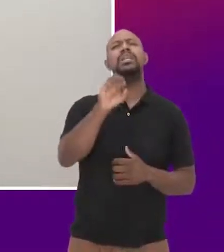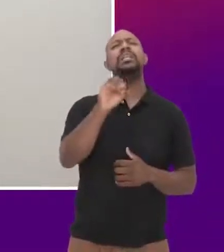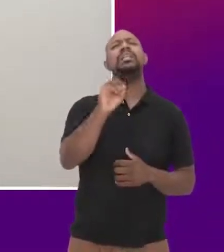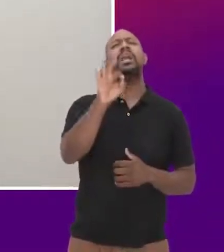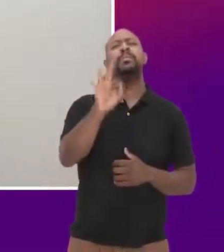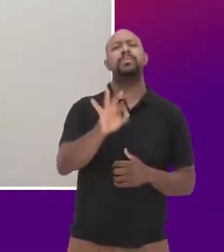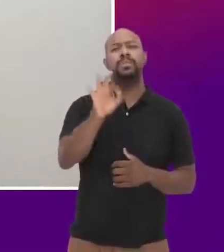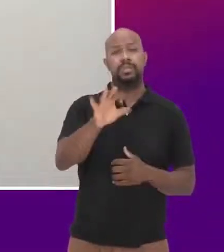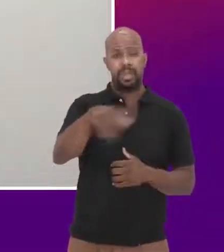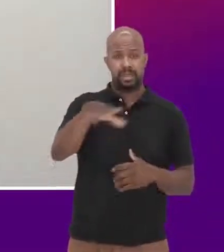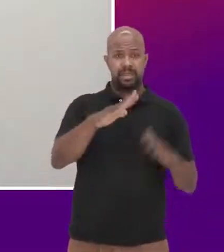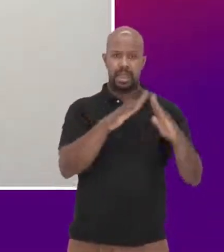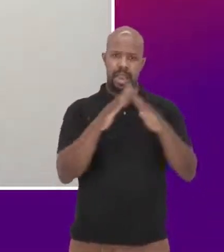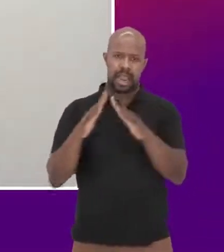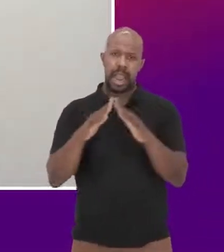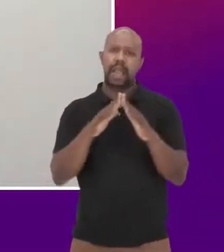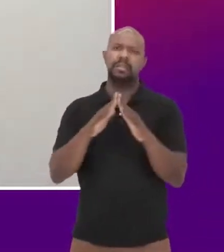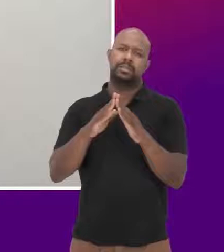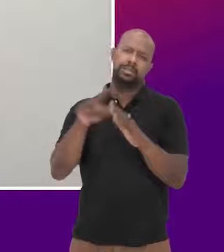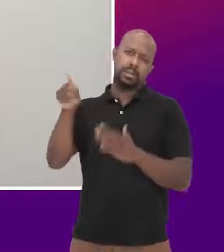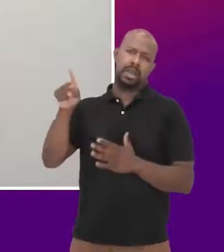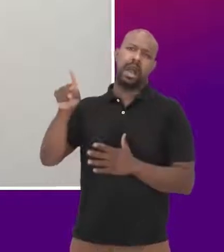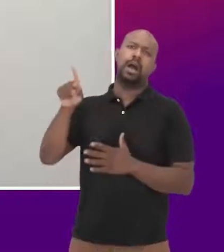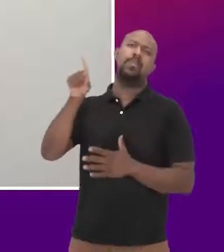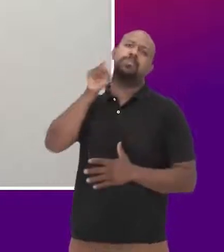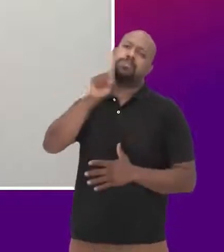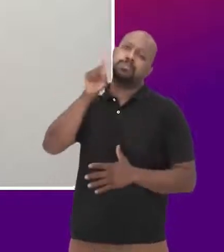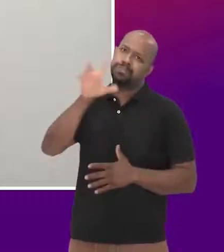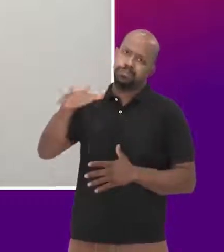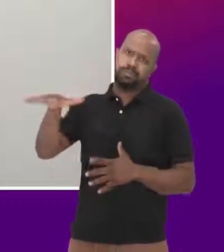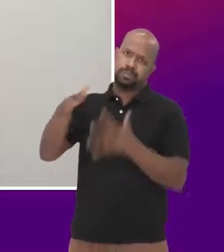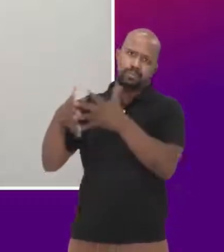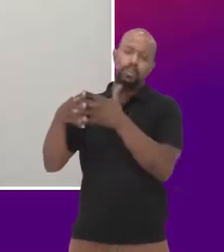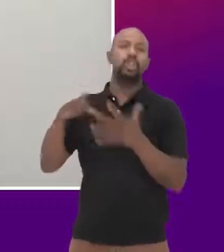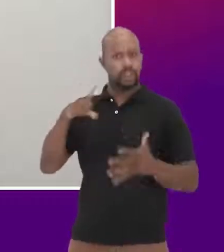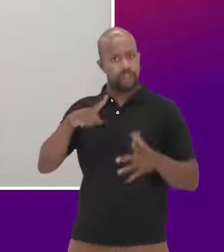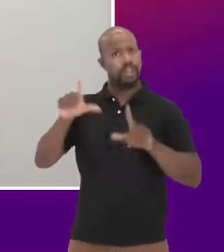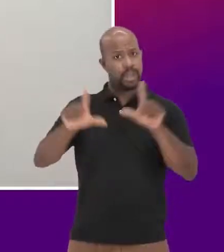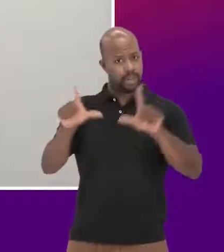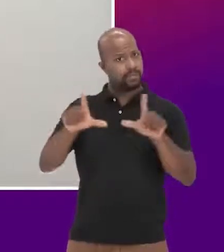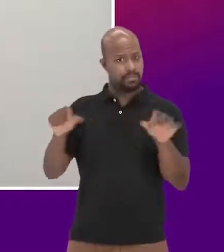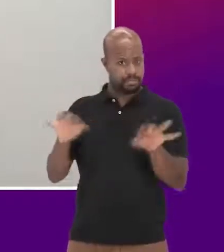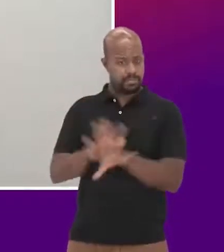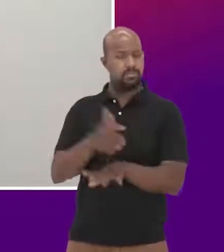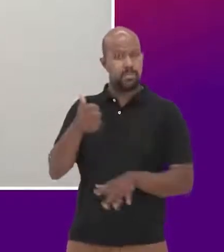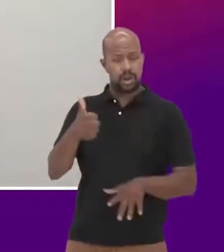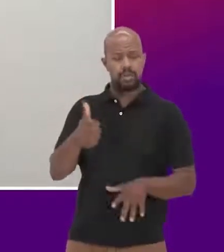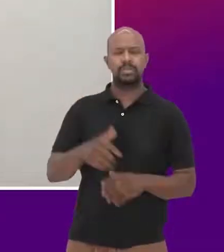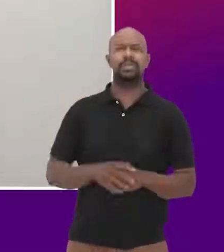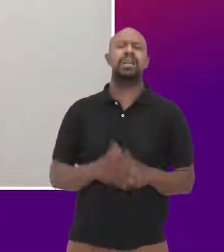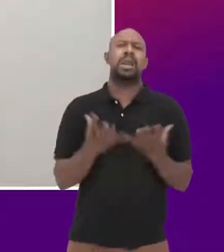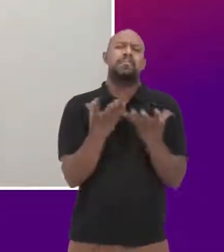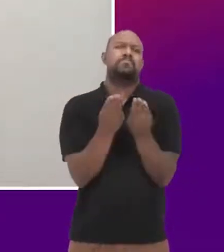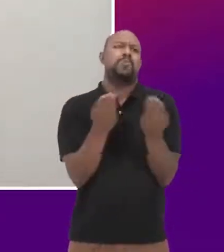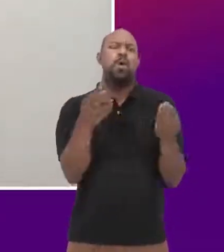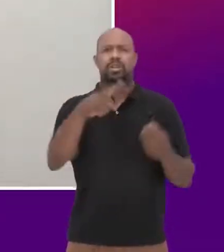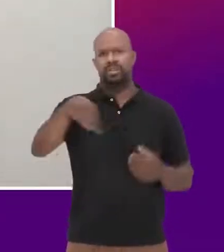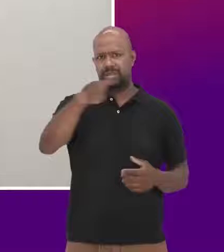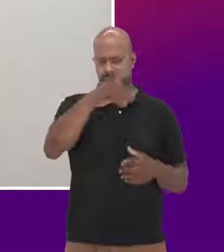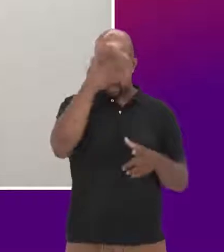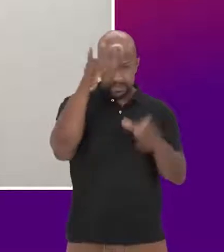80% dos lares norte-americanos já tinham televisão. E muita gente